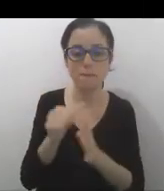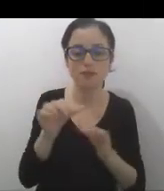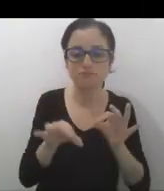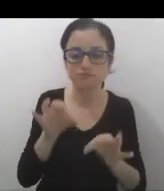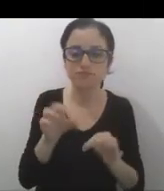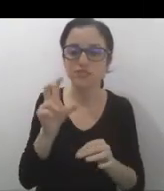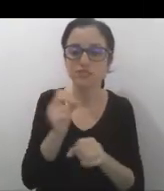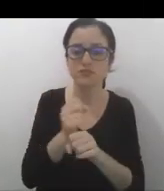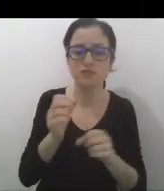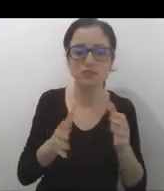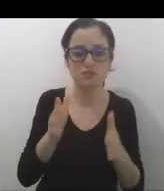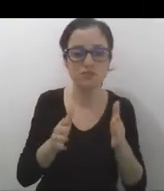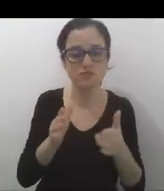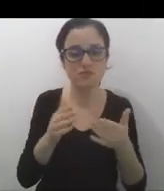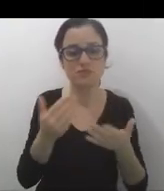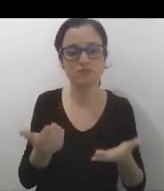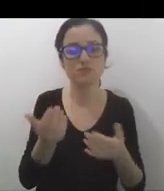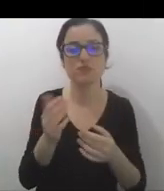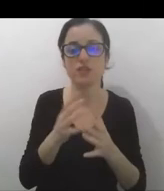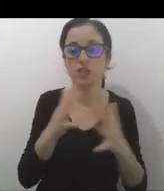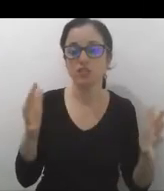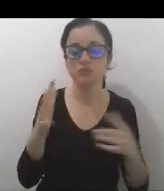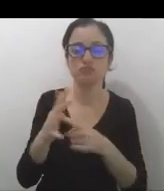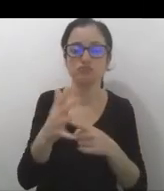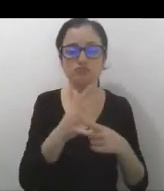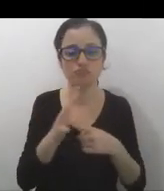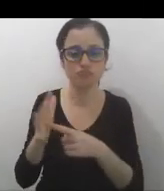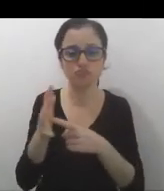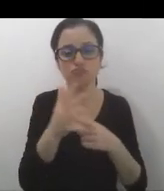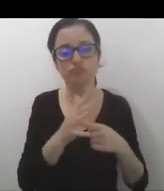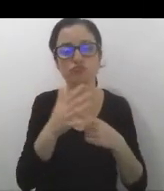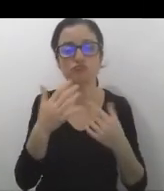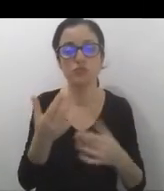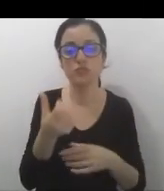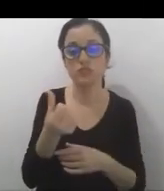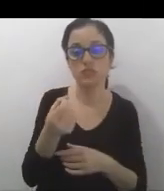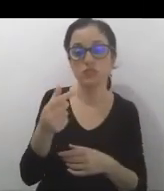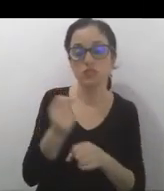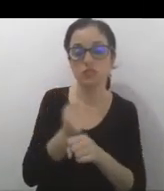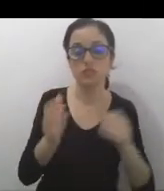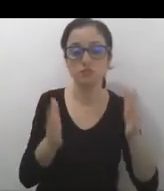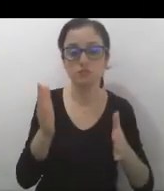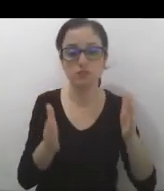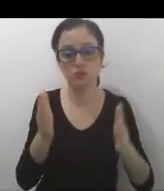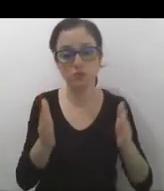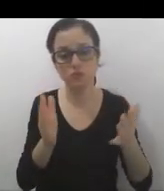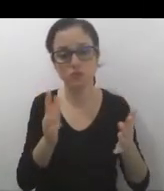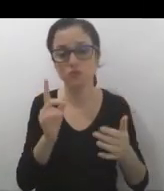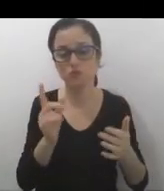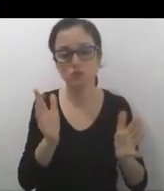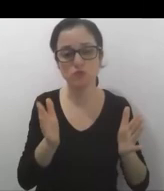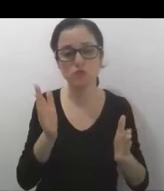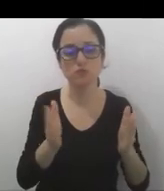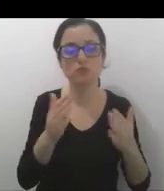anos 60 e 70, eu acho que hoje em dia está meio difícil de acontecer, né? Quer dizer, a desindustrialização é o